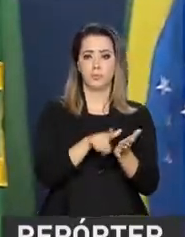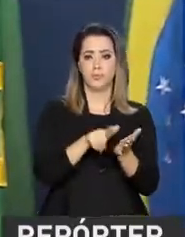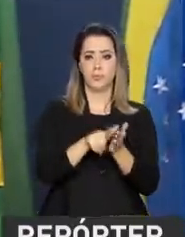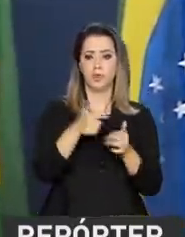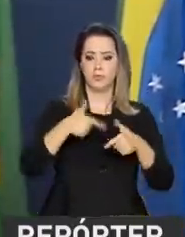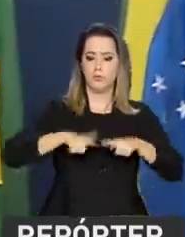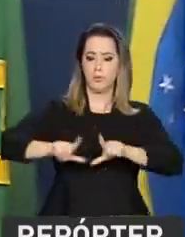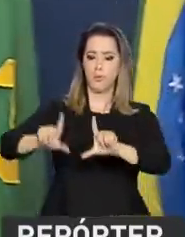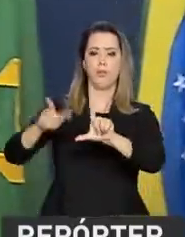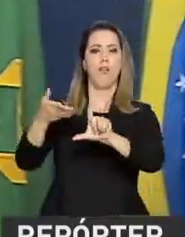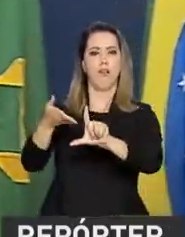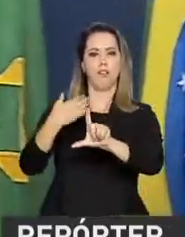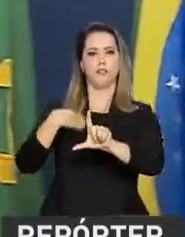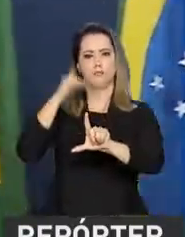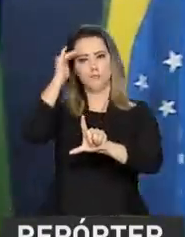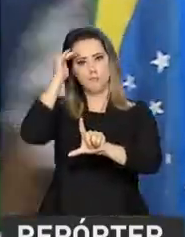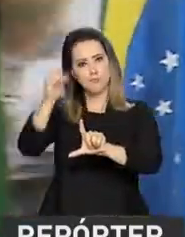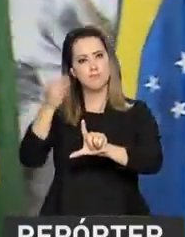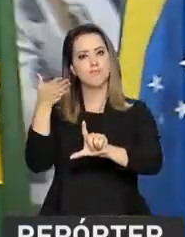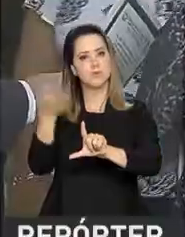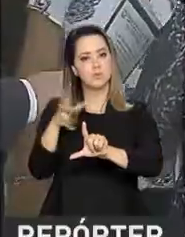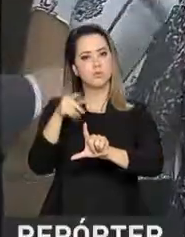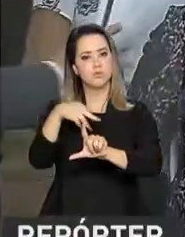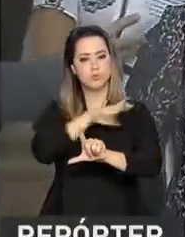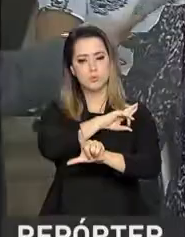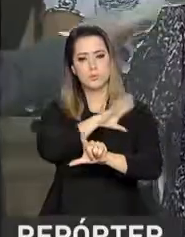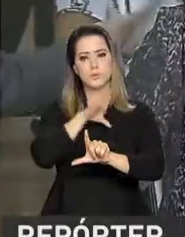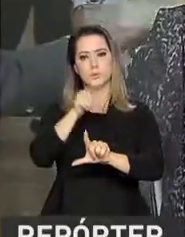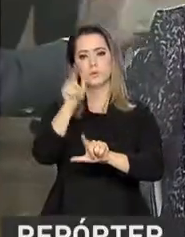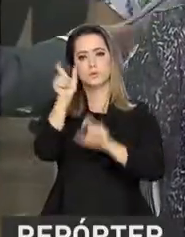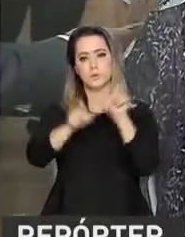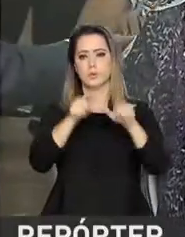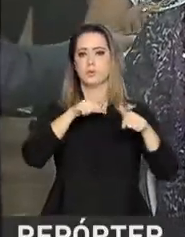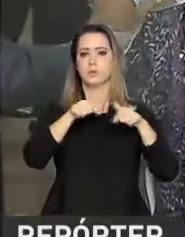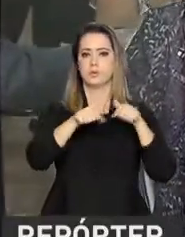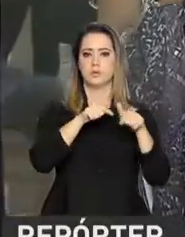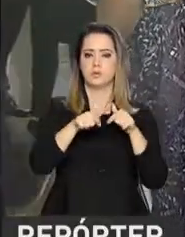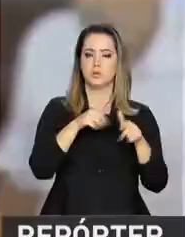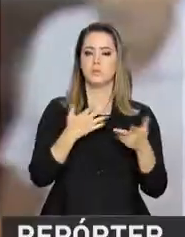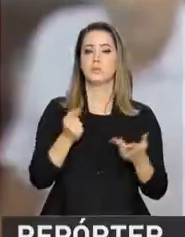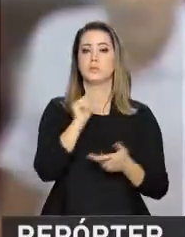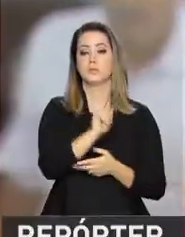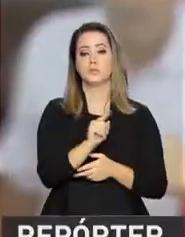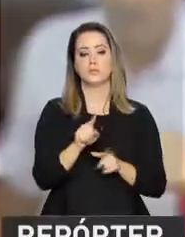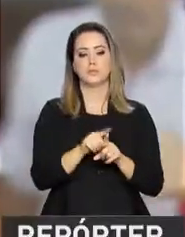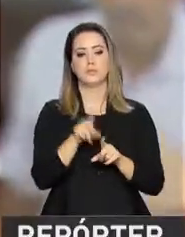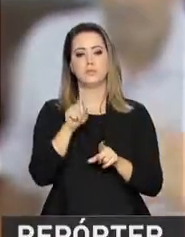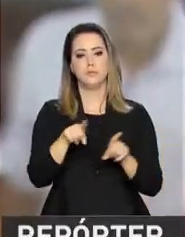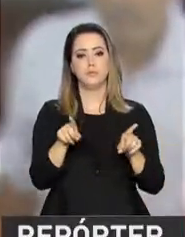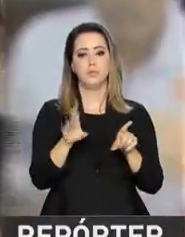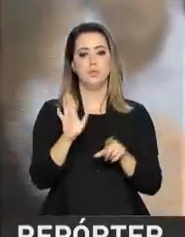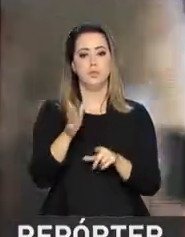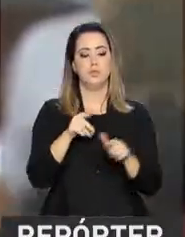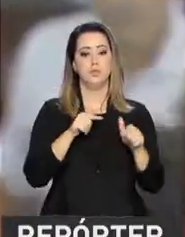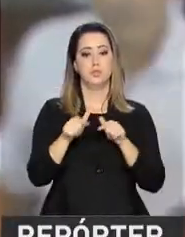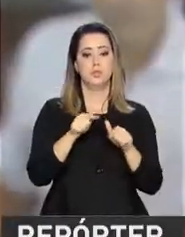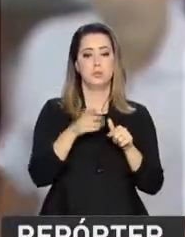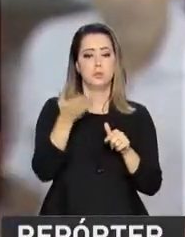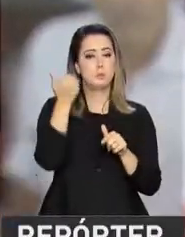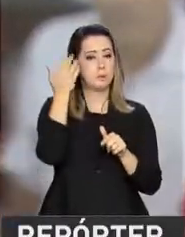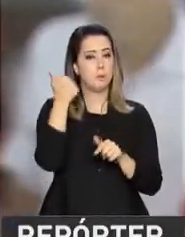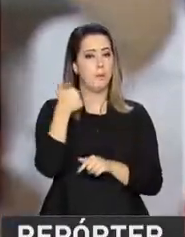evento e representou todos os funcionários que participaram da história da publicação ele que trabalha como impressor